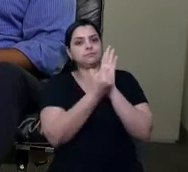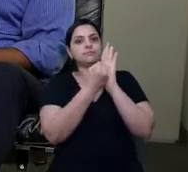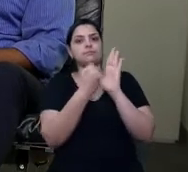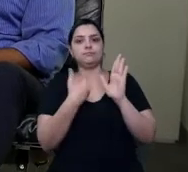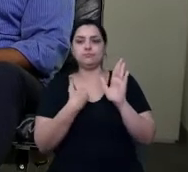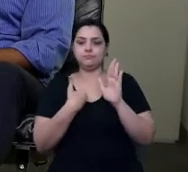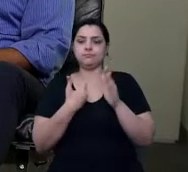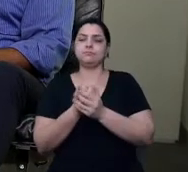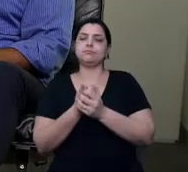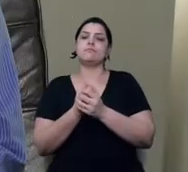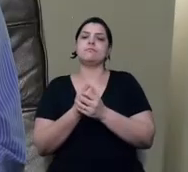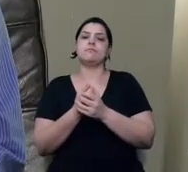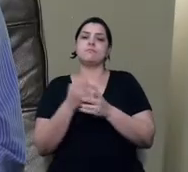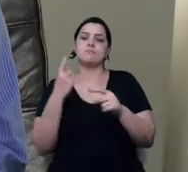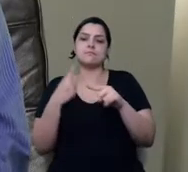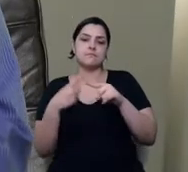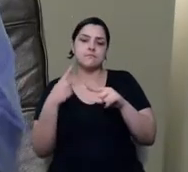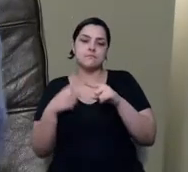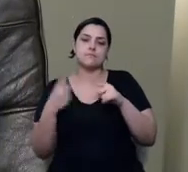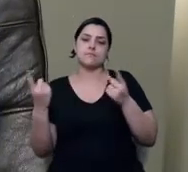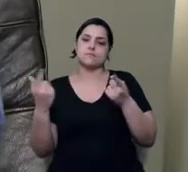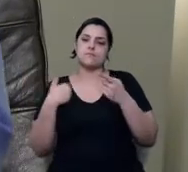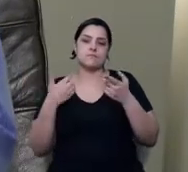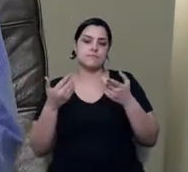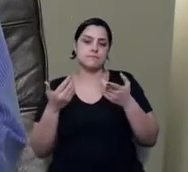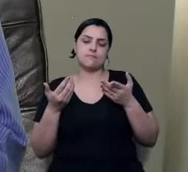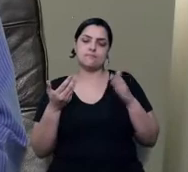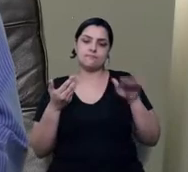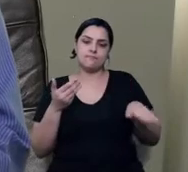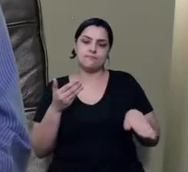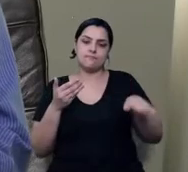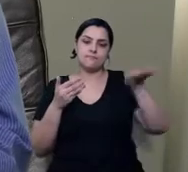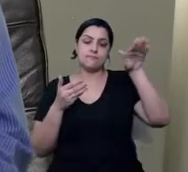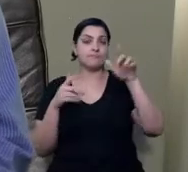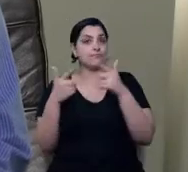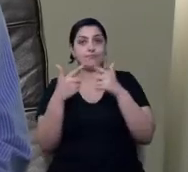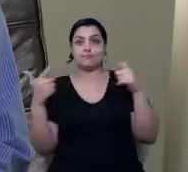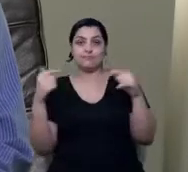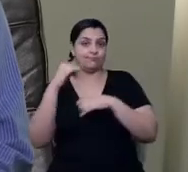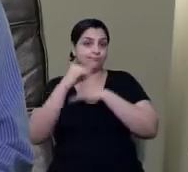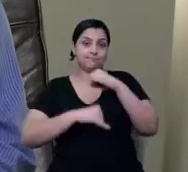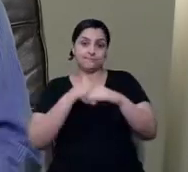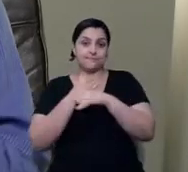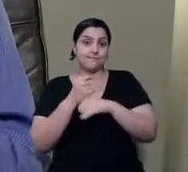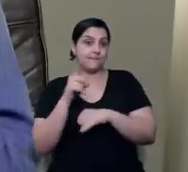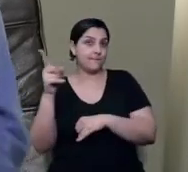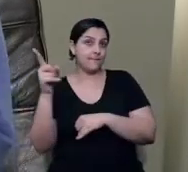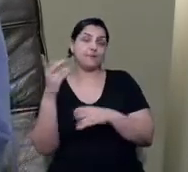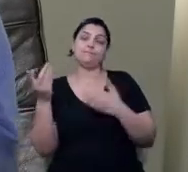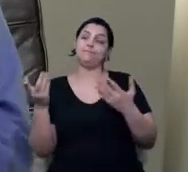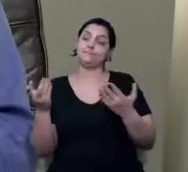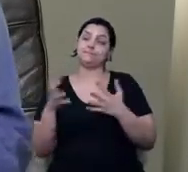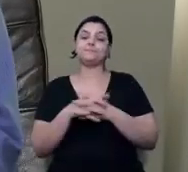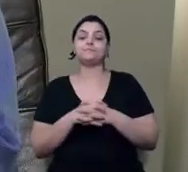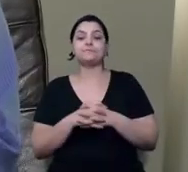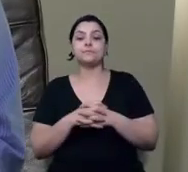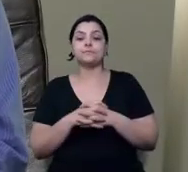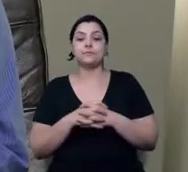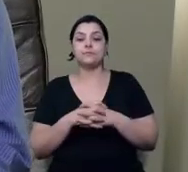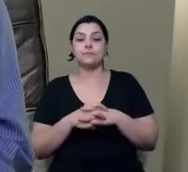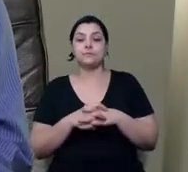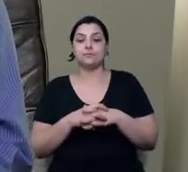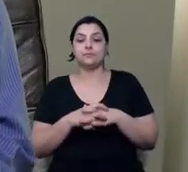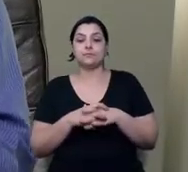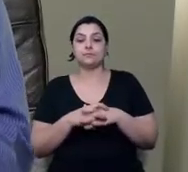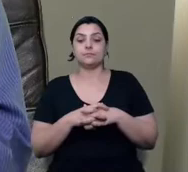que eu vivi nos tempos onde ainda não havia internet. Então, a gente criava